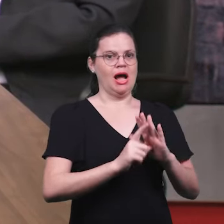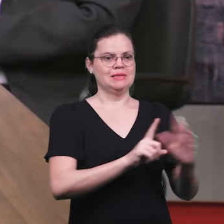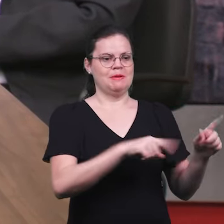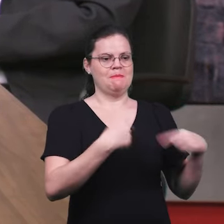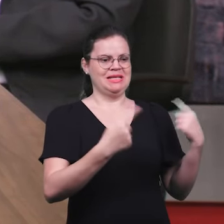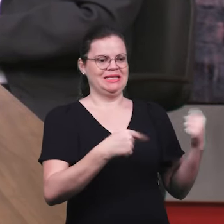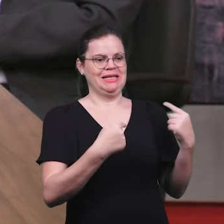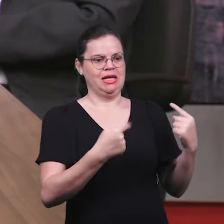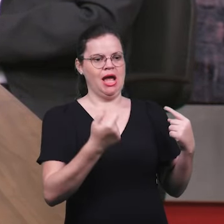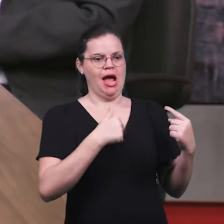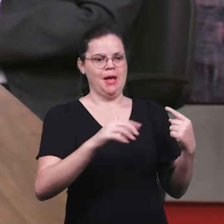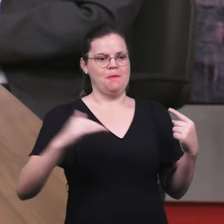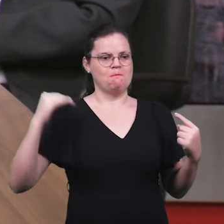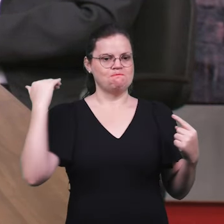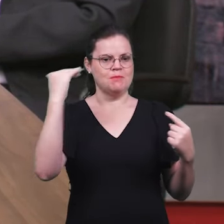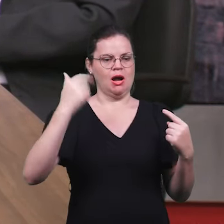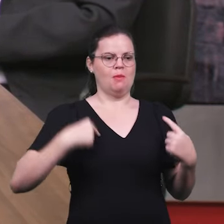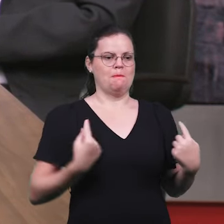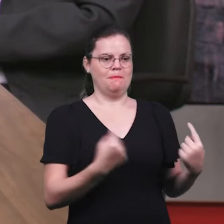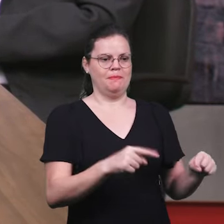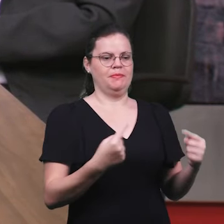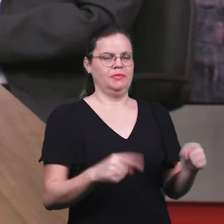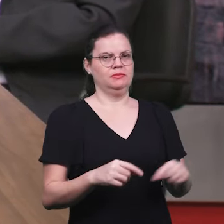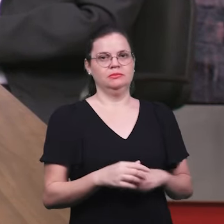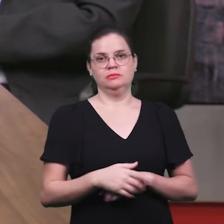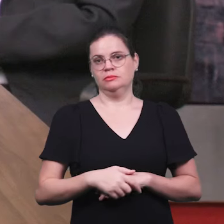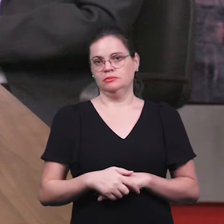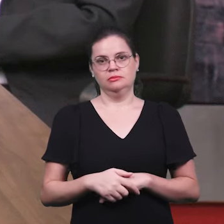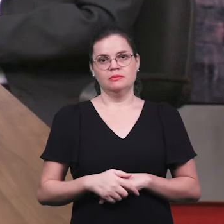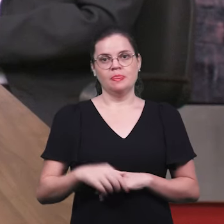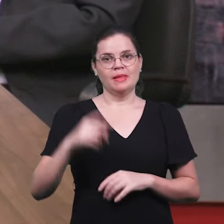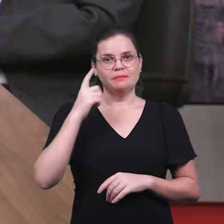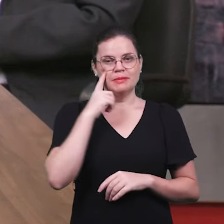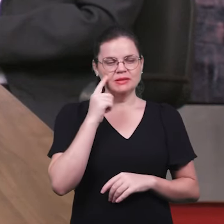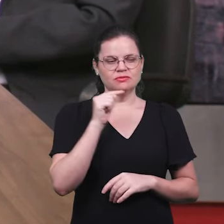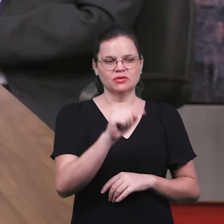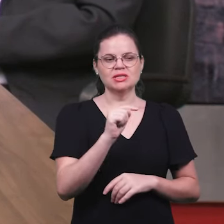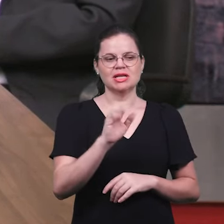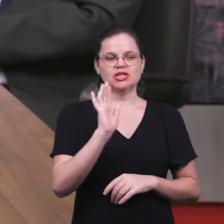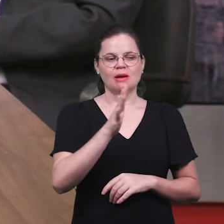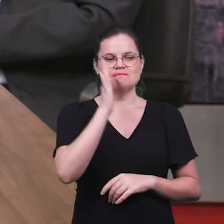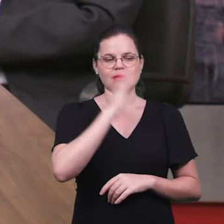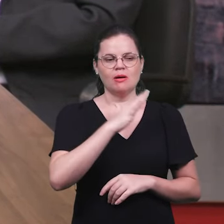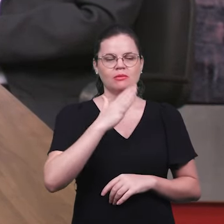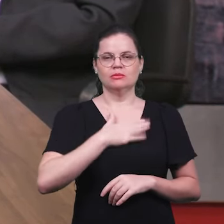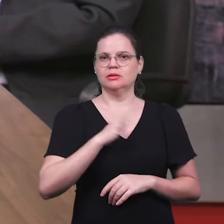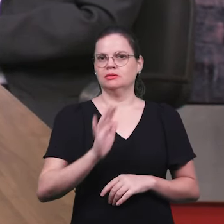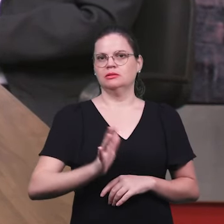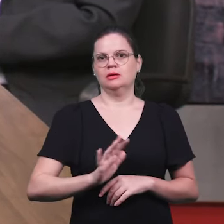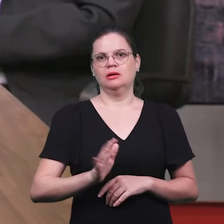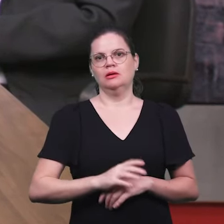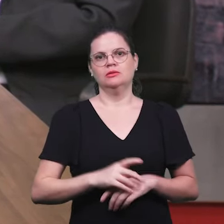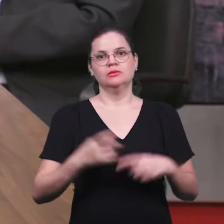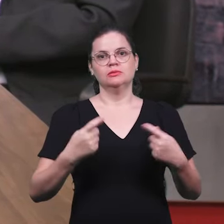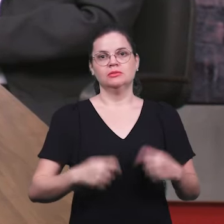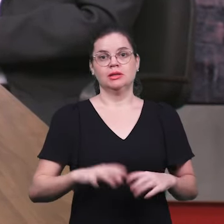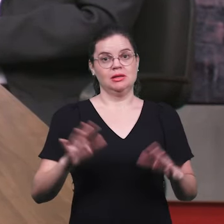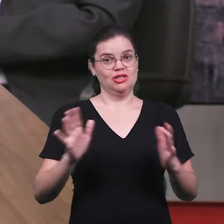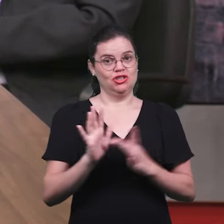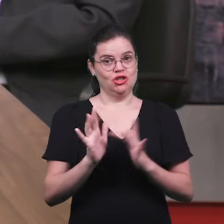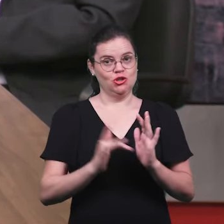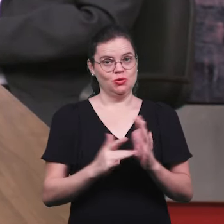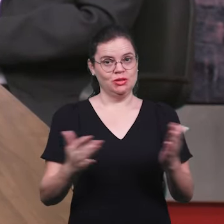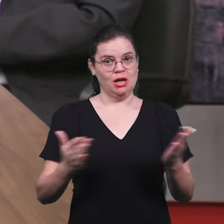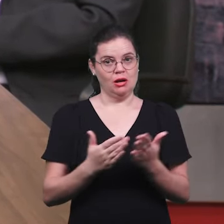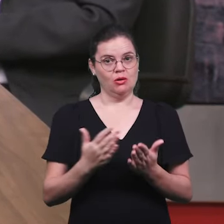capacidade de perseguir alguém que ele acha que fez mal para ele no passado. Ele não faz o que Jesus mandou fazer, né? Jesus mandava